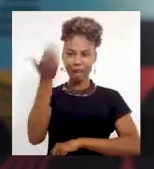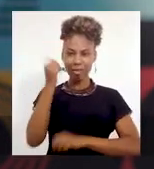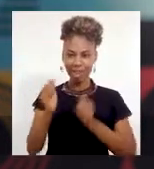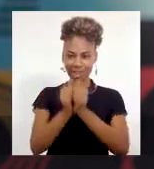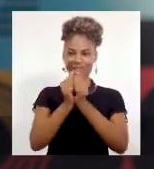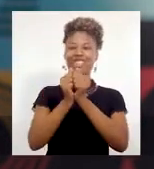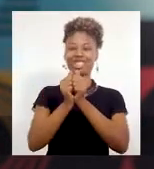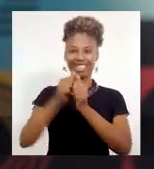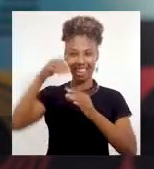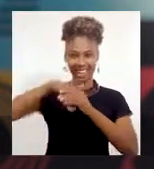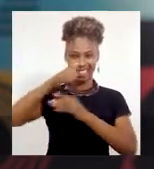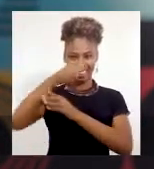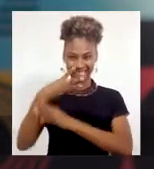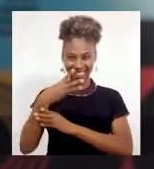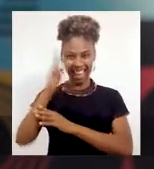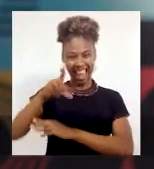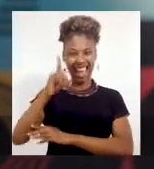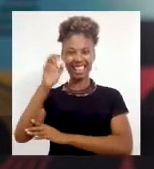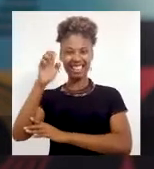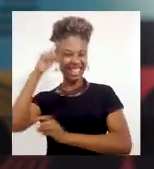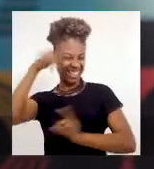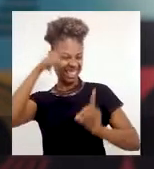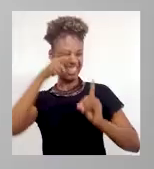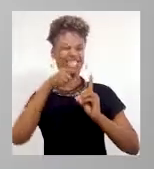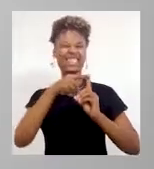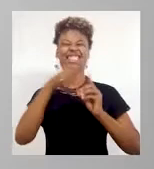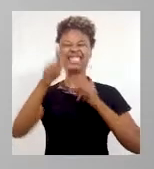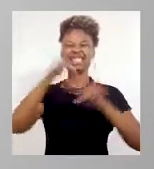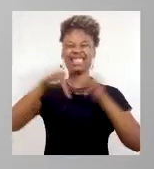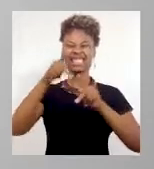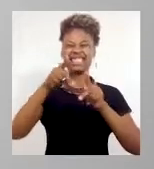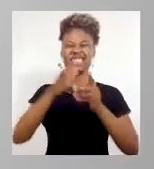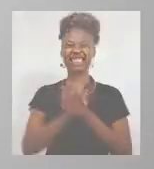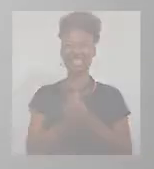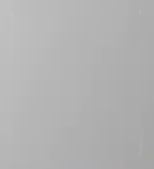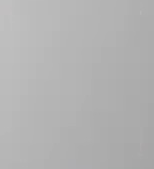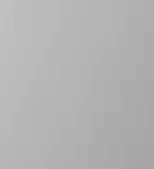senta na cadeira da prefeitura. Vem comigo, vote 13. É Denise, meu povo!